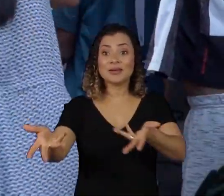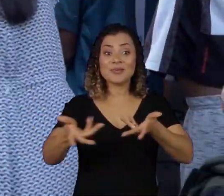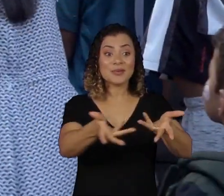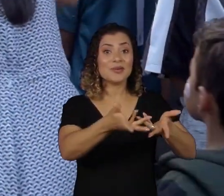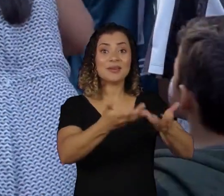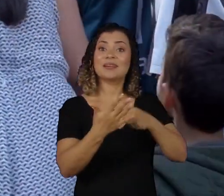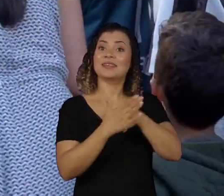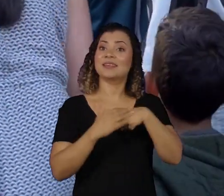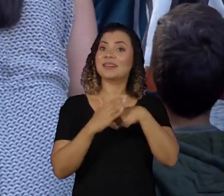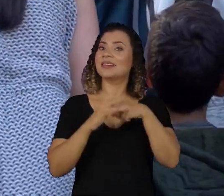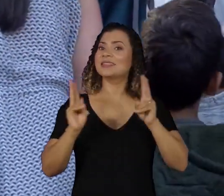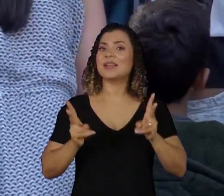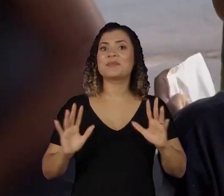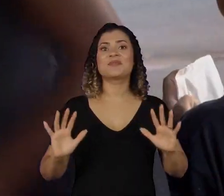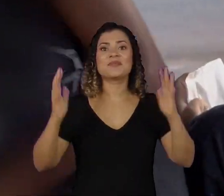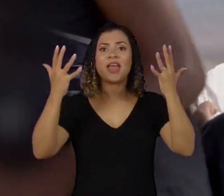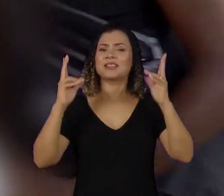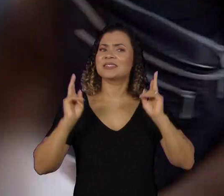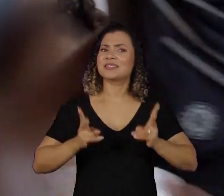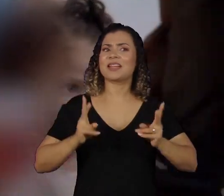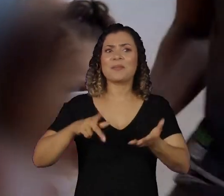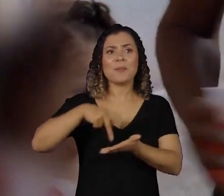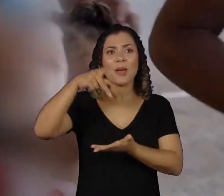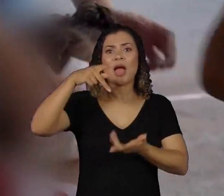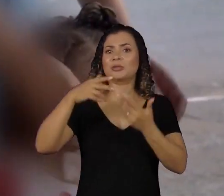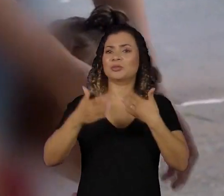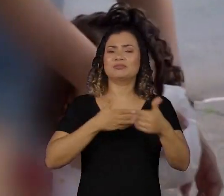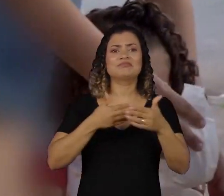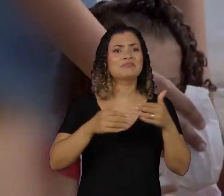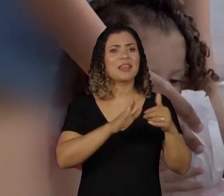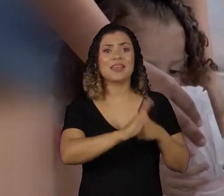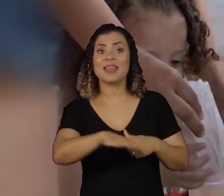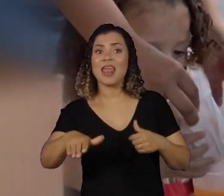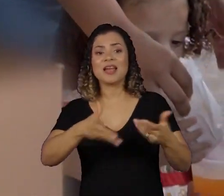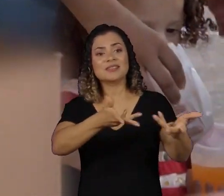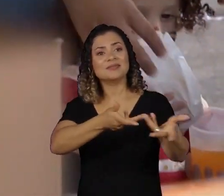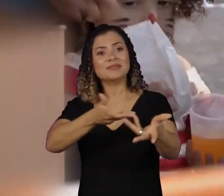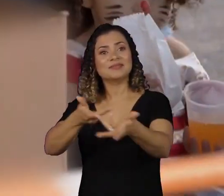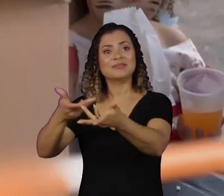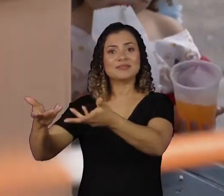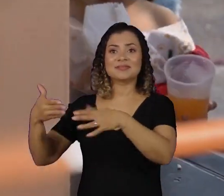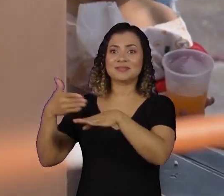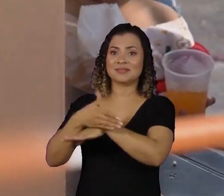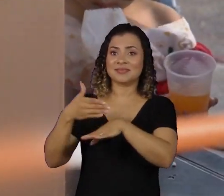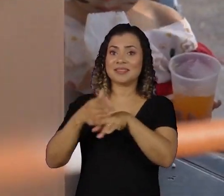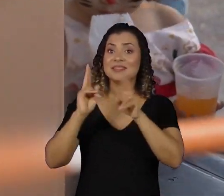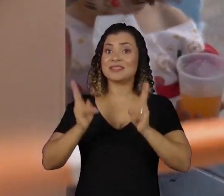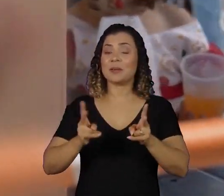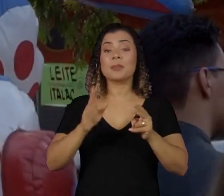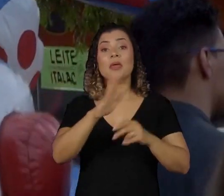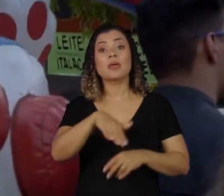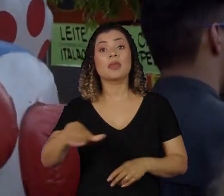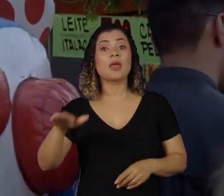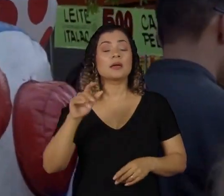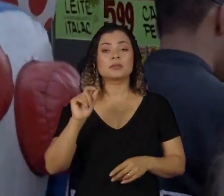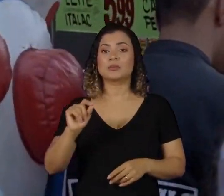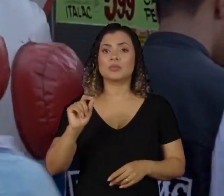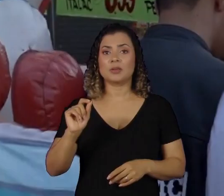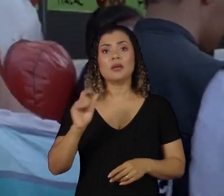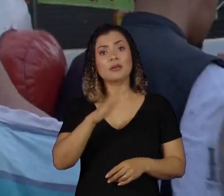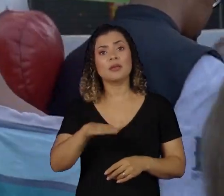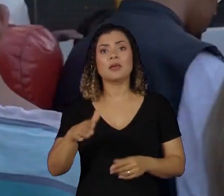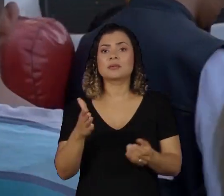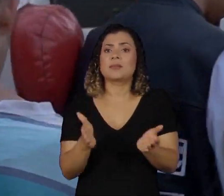gente faz as festas aqui também, acolhendo as crianças da região, né? Que são crianças